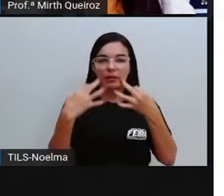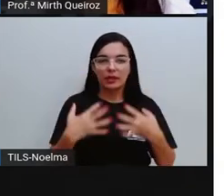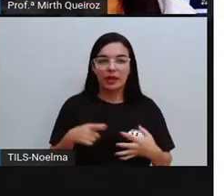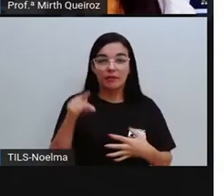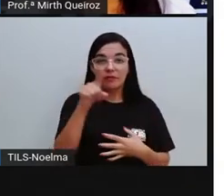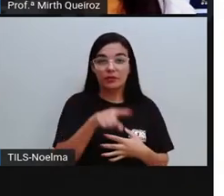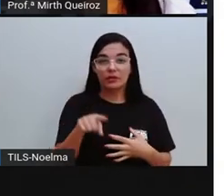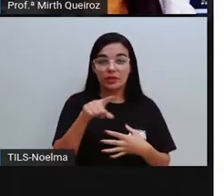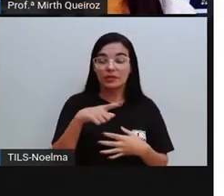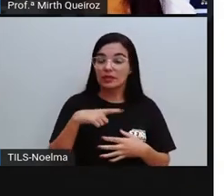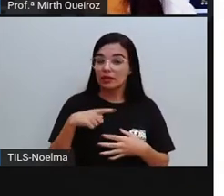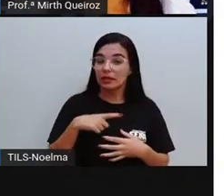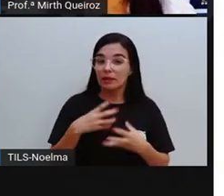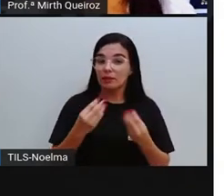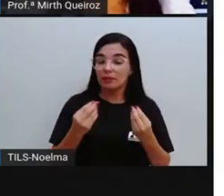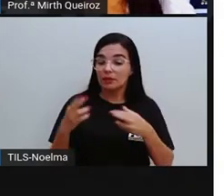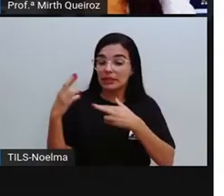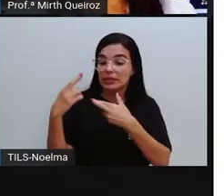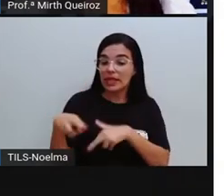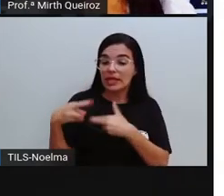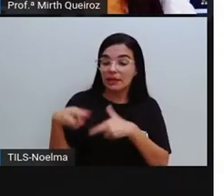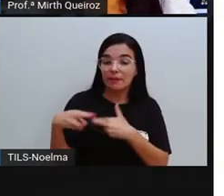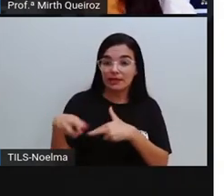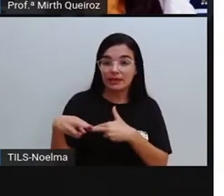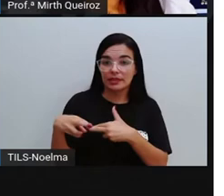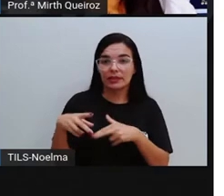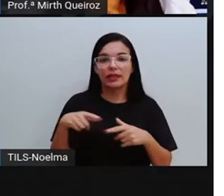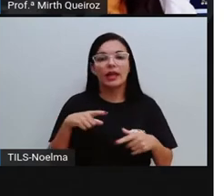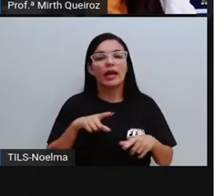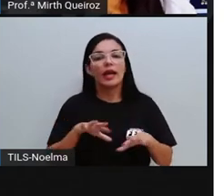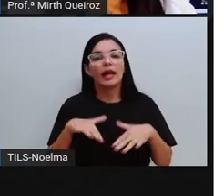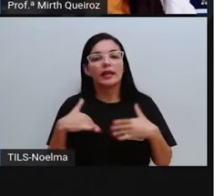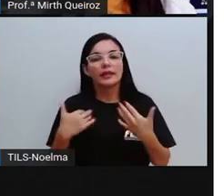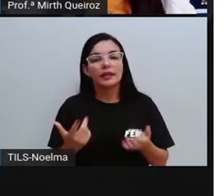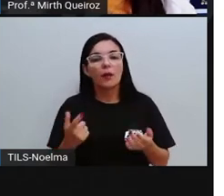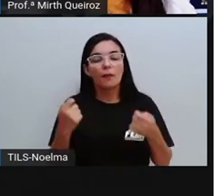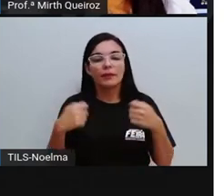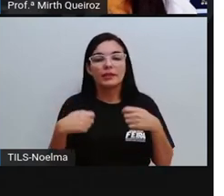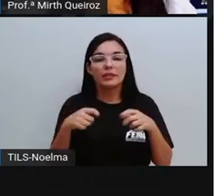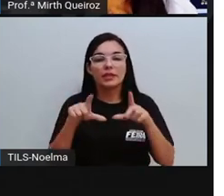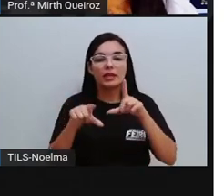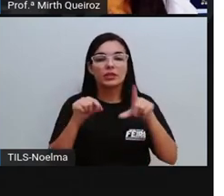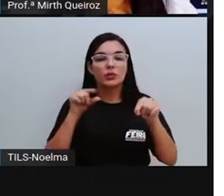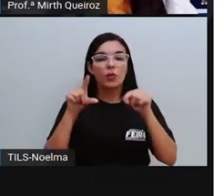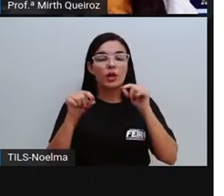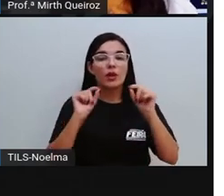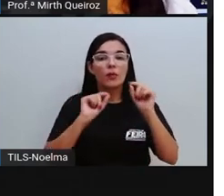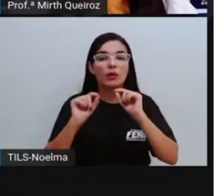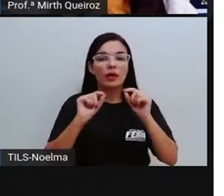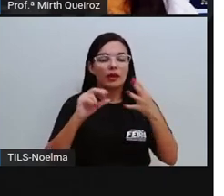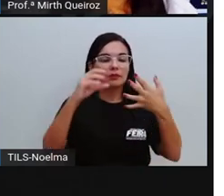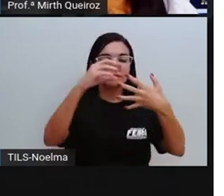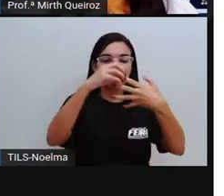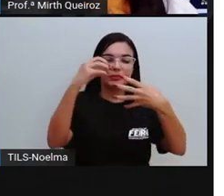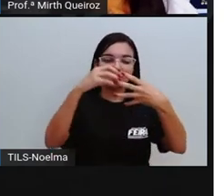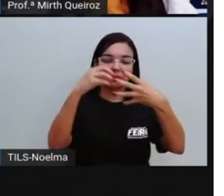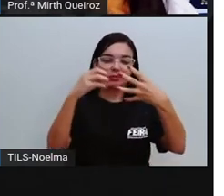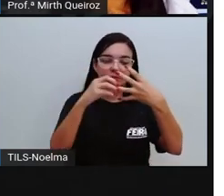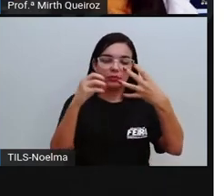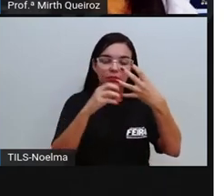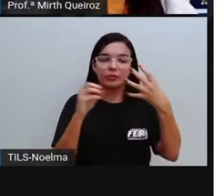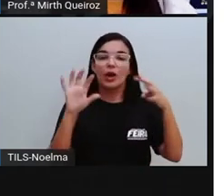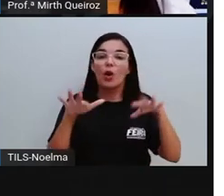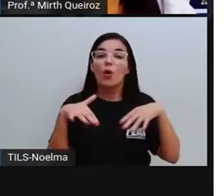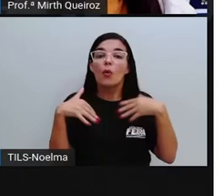apresenta rimas. E aí, vocês têm que escolher primeiro, né, quais estrofes,